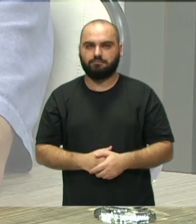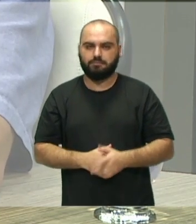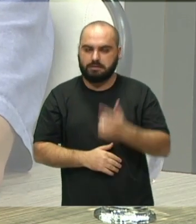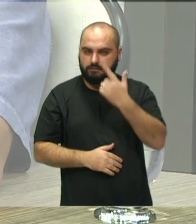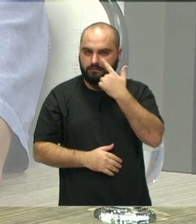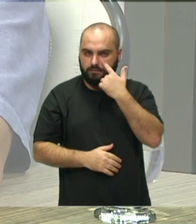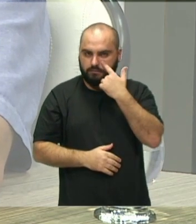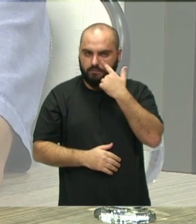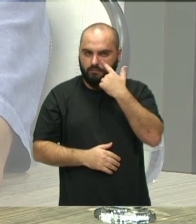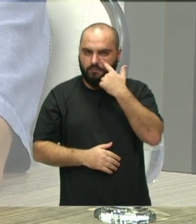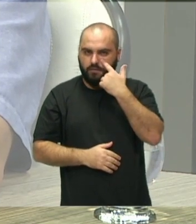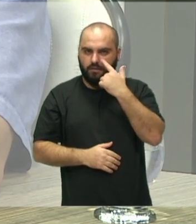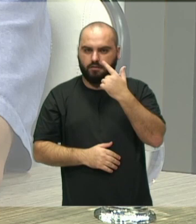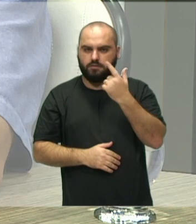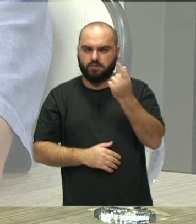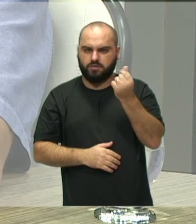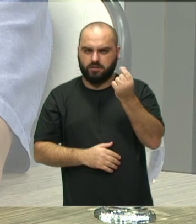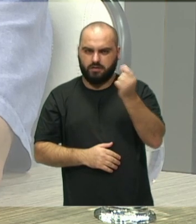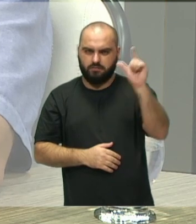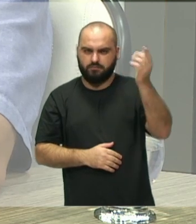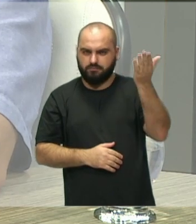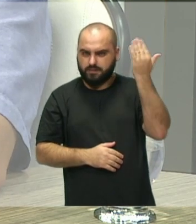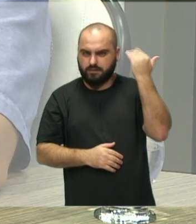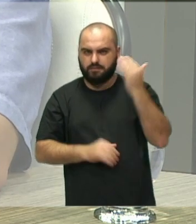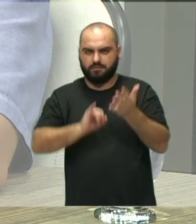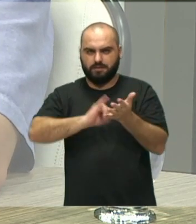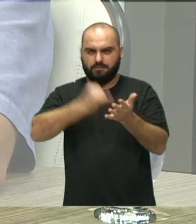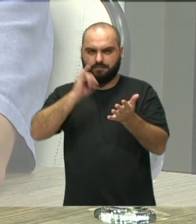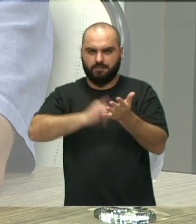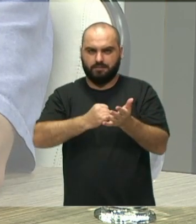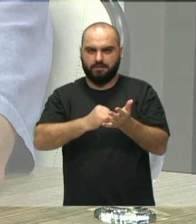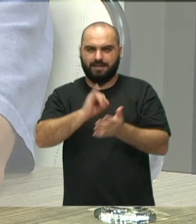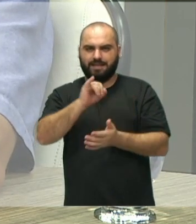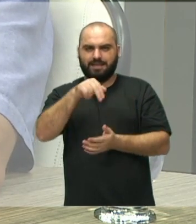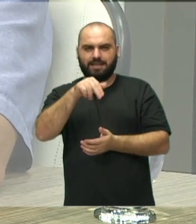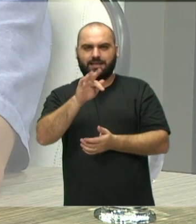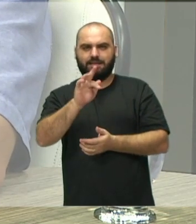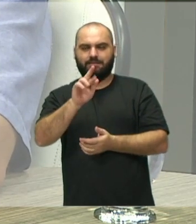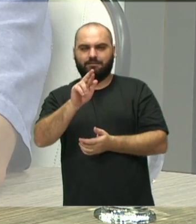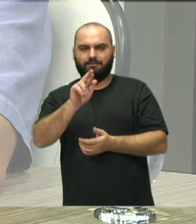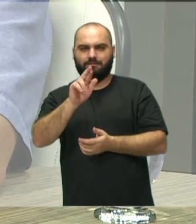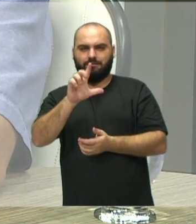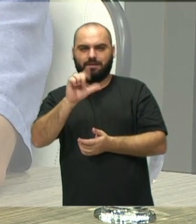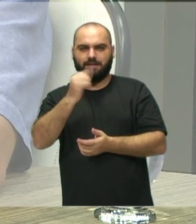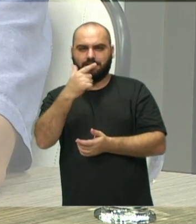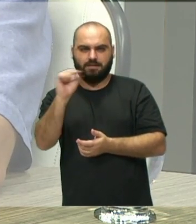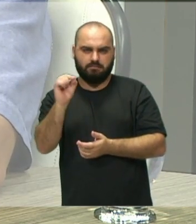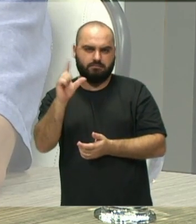pré-pandemia, que a inflação era um pouco mais baixa do que a atual, essa taxa e esses estudos